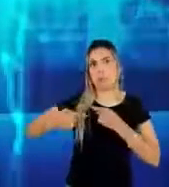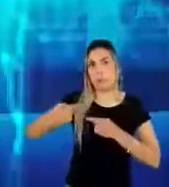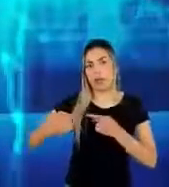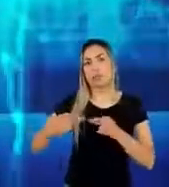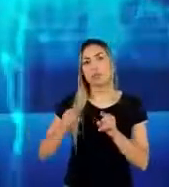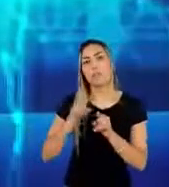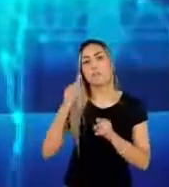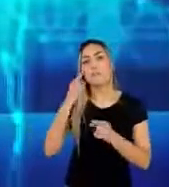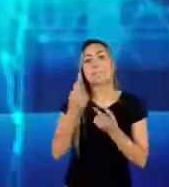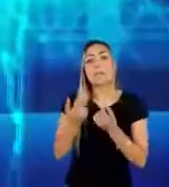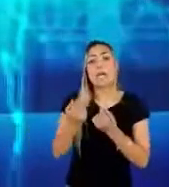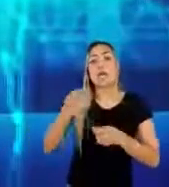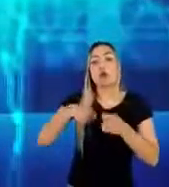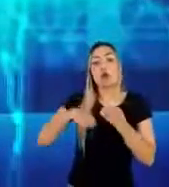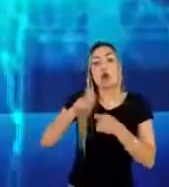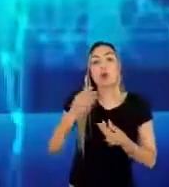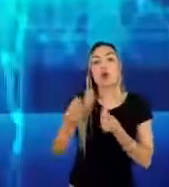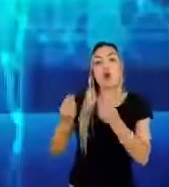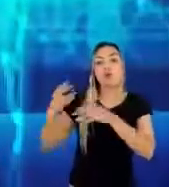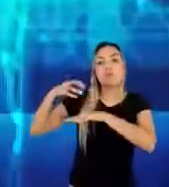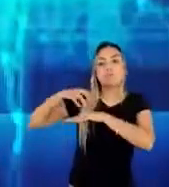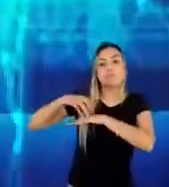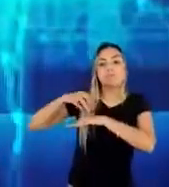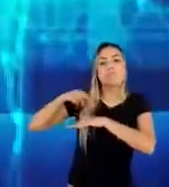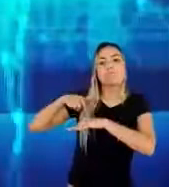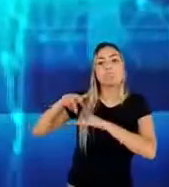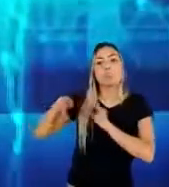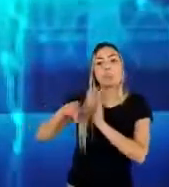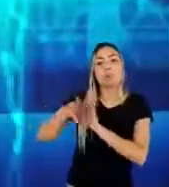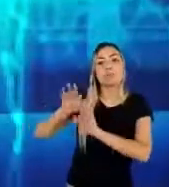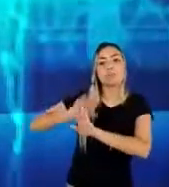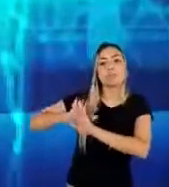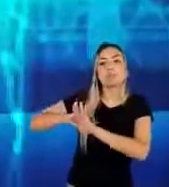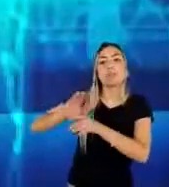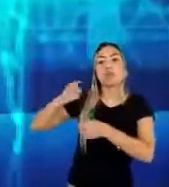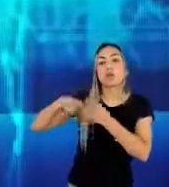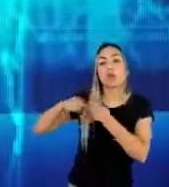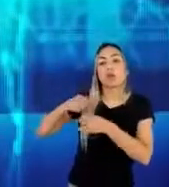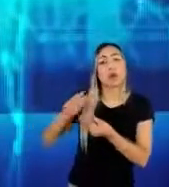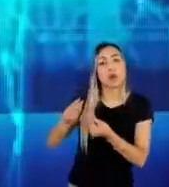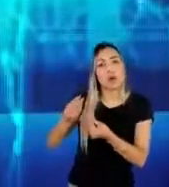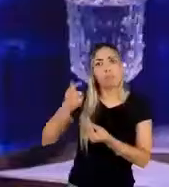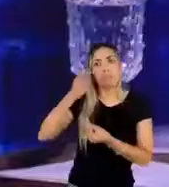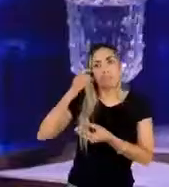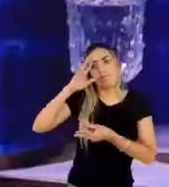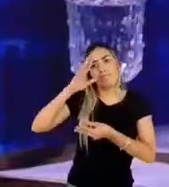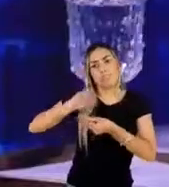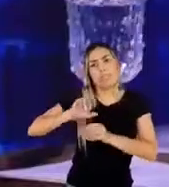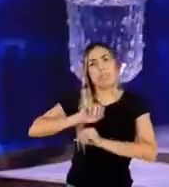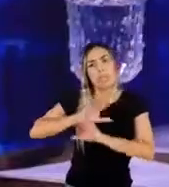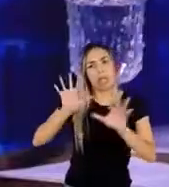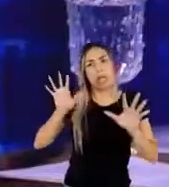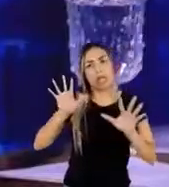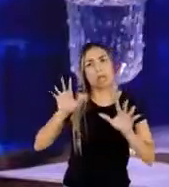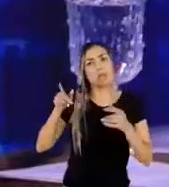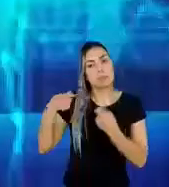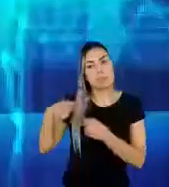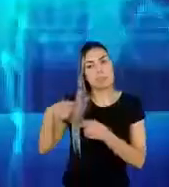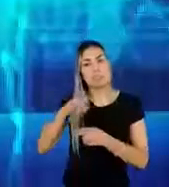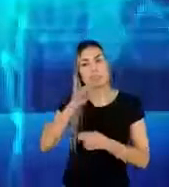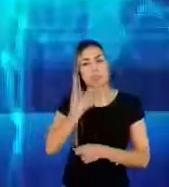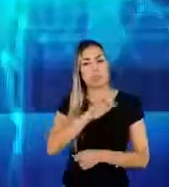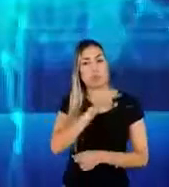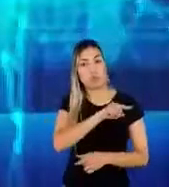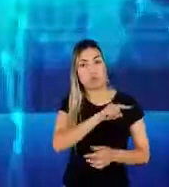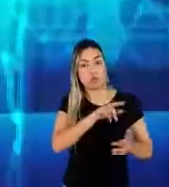ser atribuída à distribuidora, onde está claro que ela deve ser atinente a ativos. Ou seja, tem que remunerar ativos e